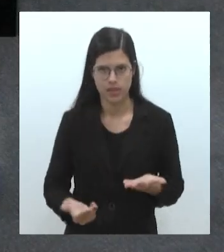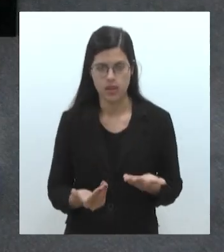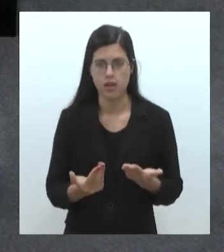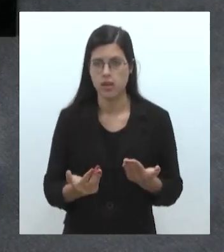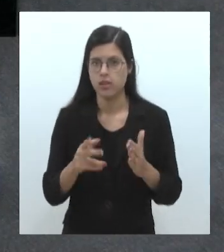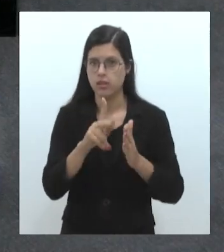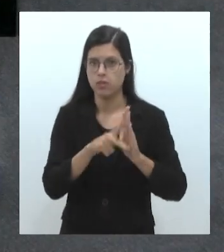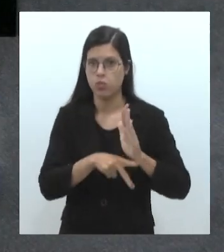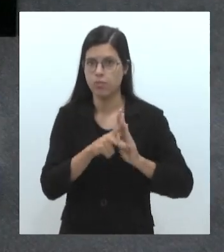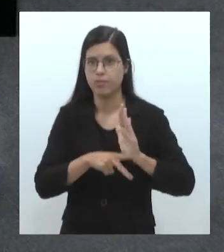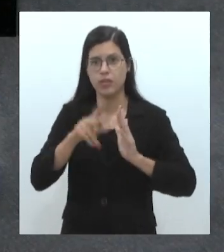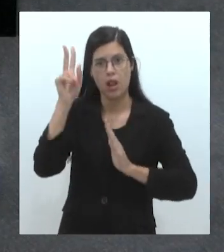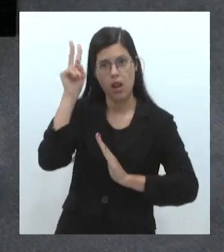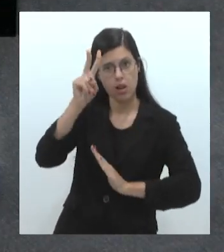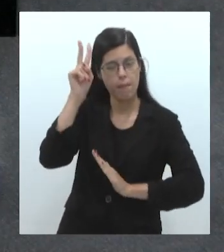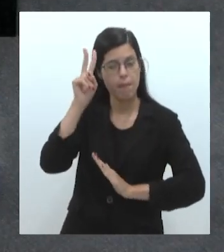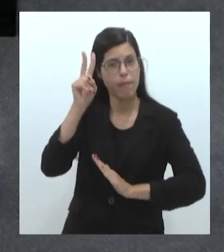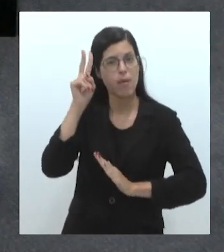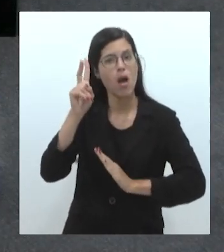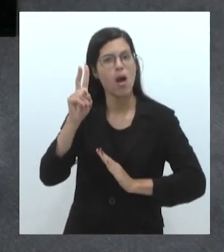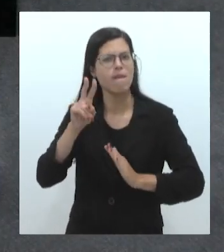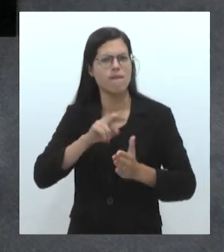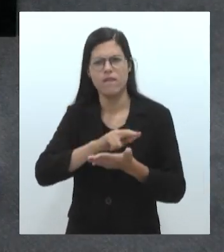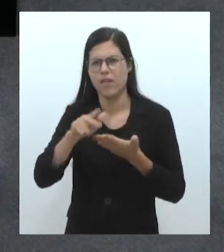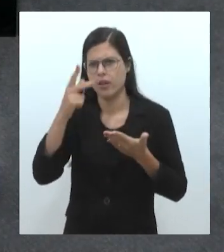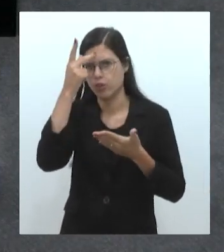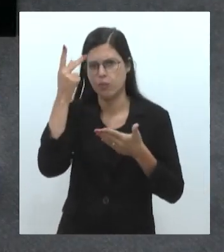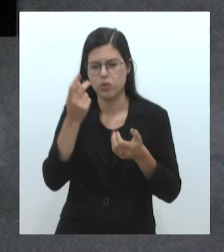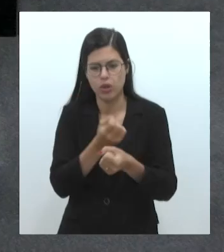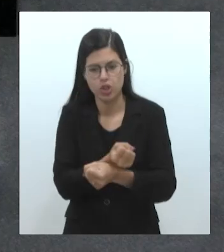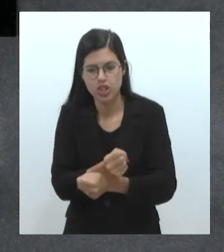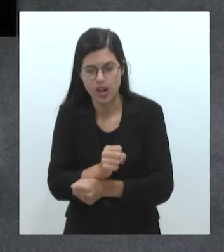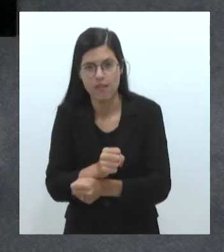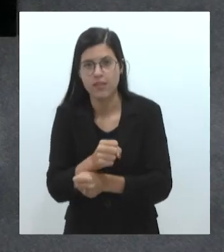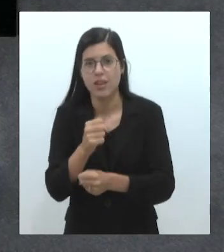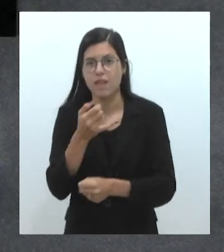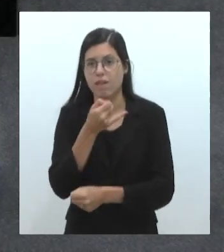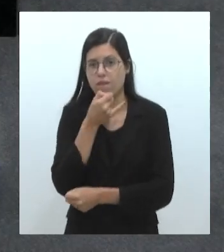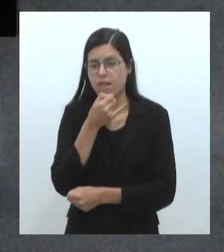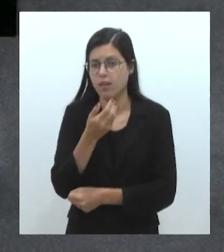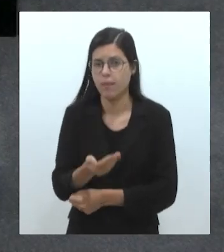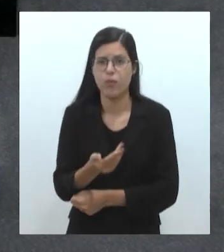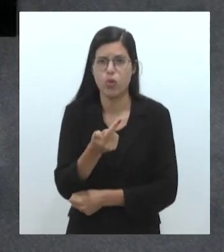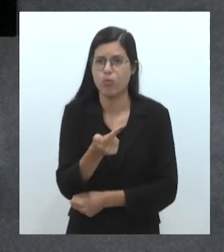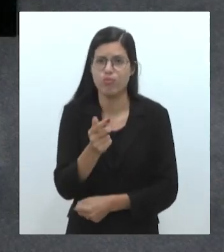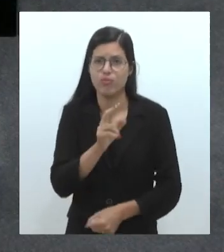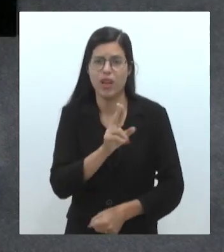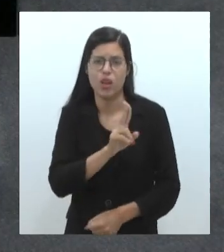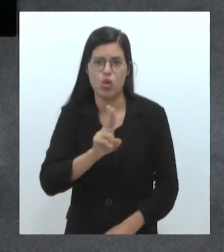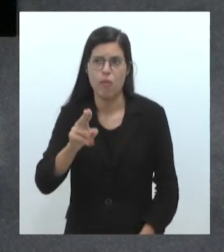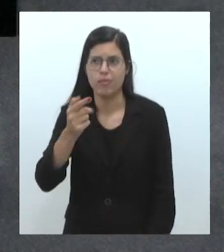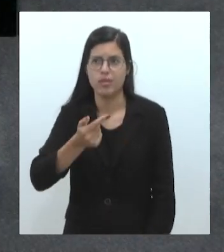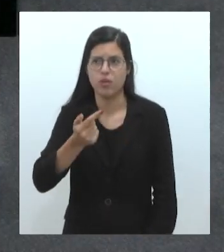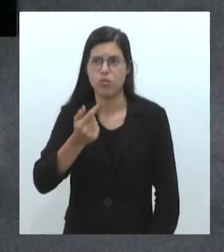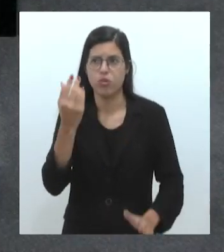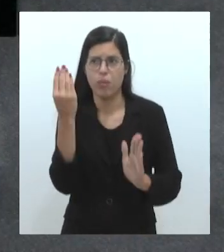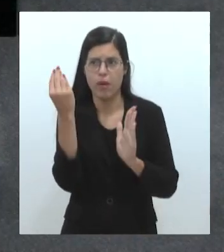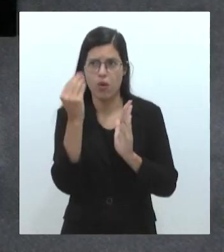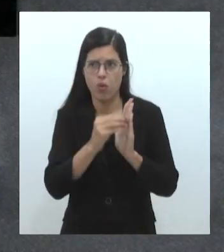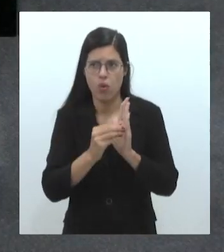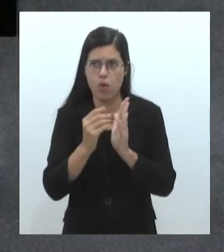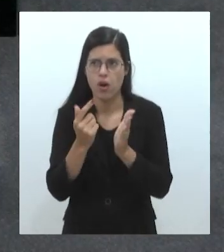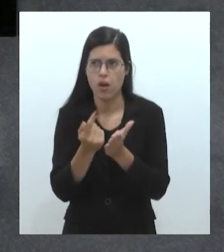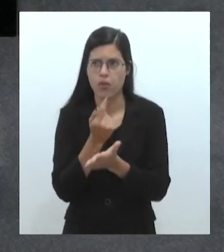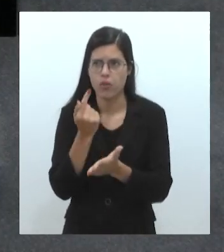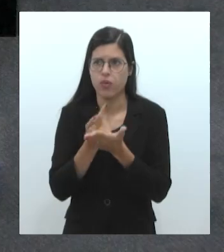para lembrar, sim, que diversas pessoas foram escravizadas e, infelizmente, elas não têm nem sobrenome para serem colocadas no livro de